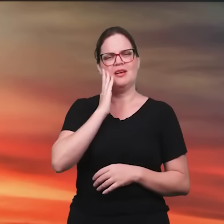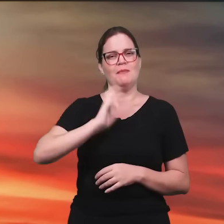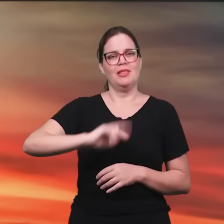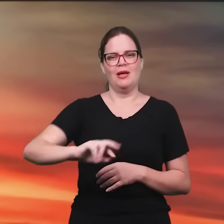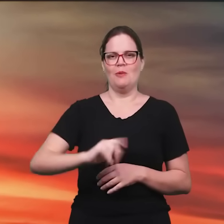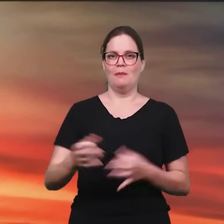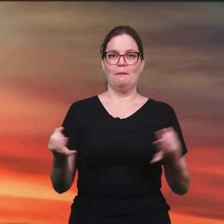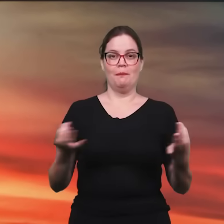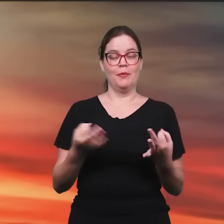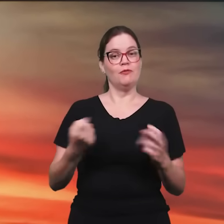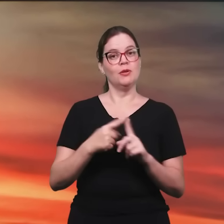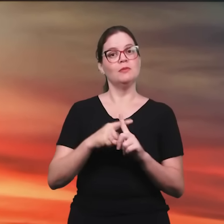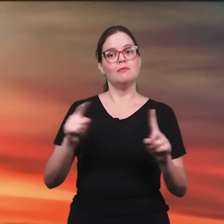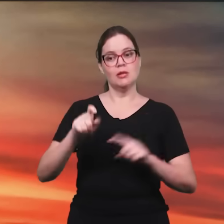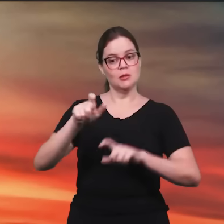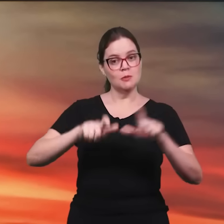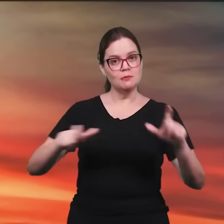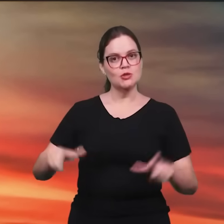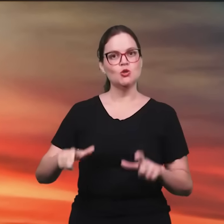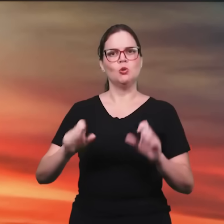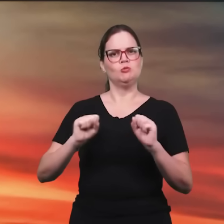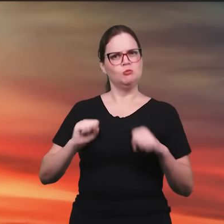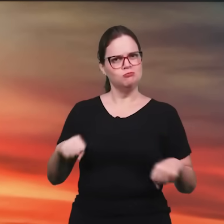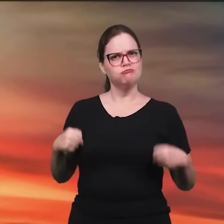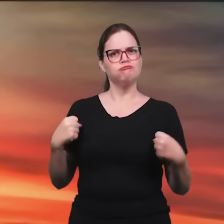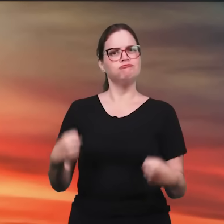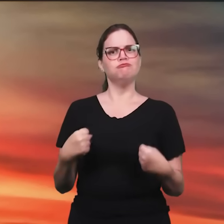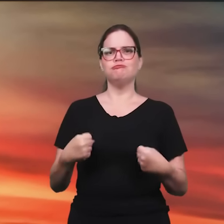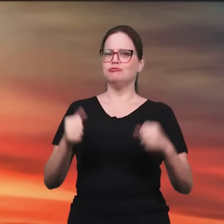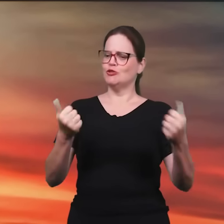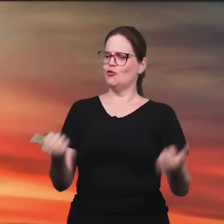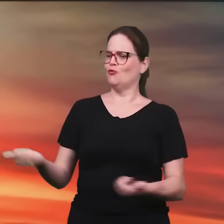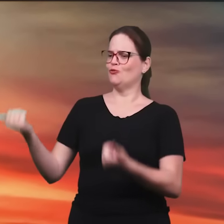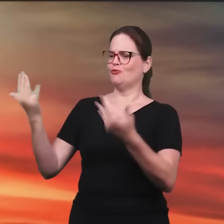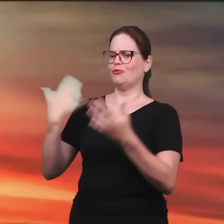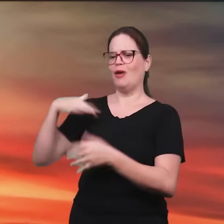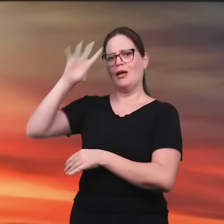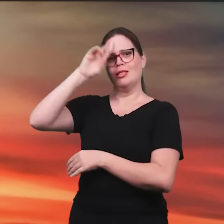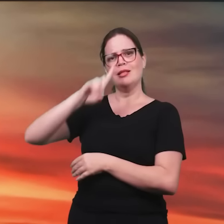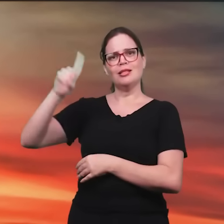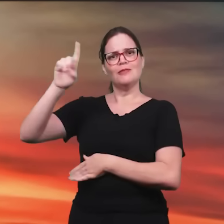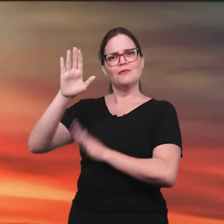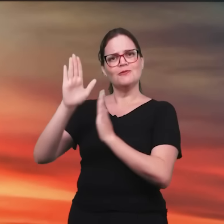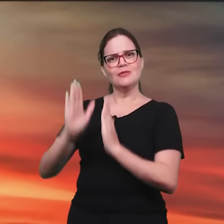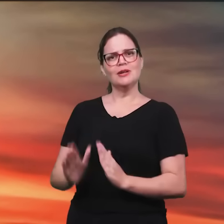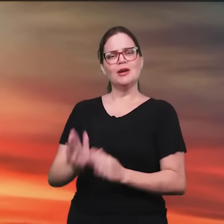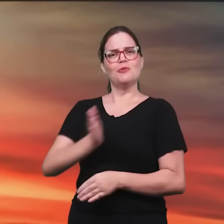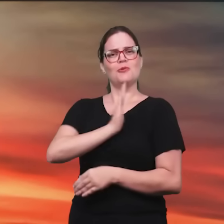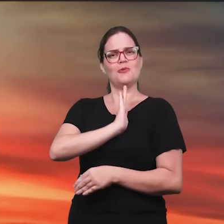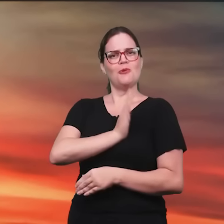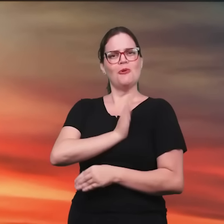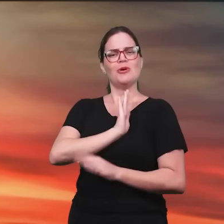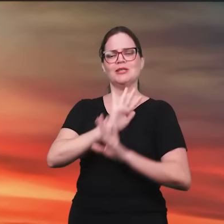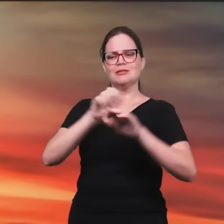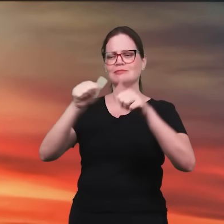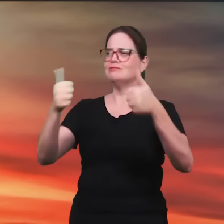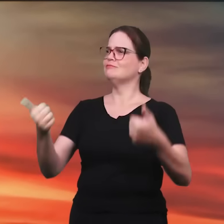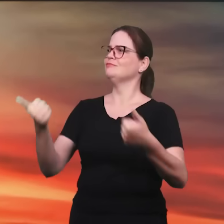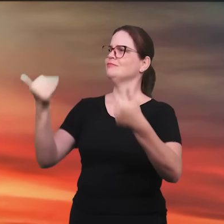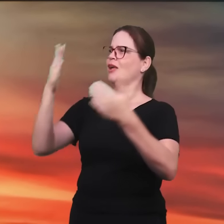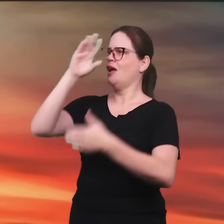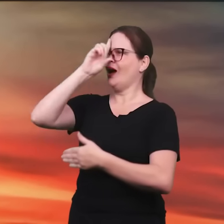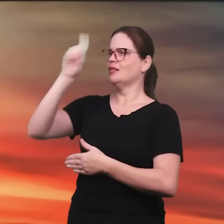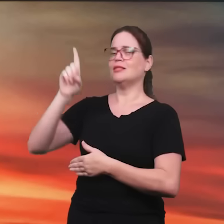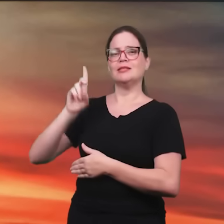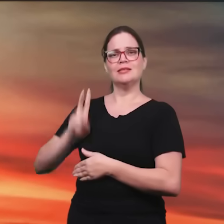perfeitos, sabemos que não. Mas são homens que dedicadíssimos a Deus, fiéis, com o coração